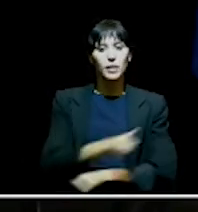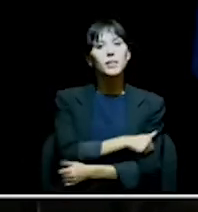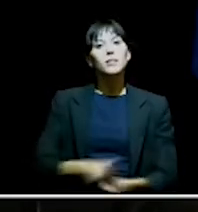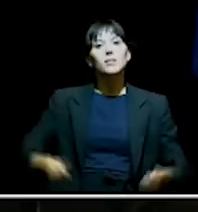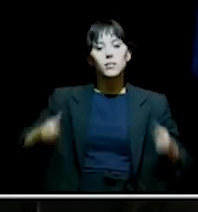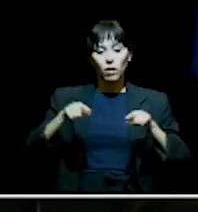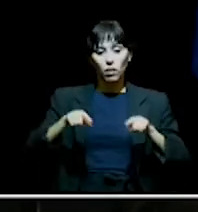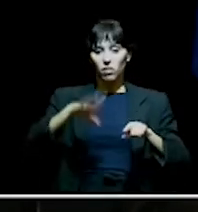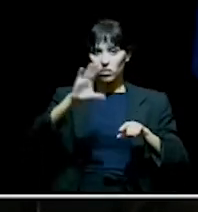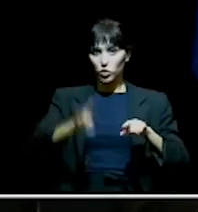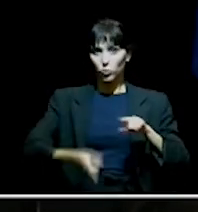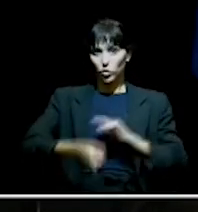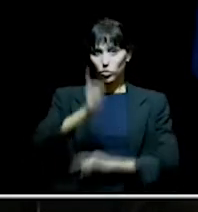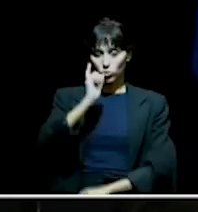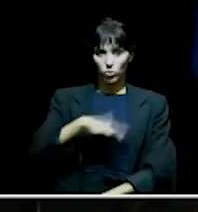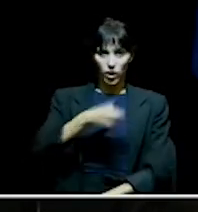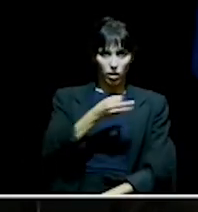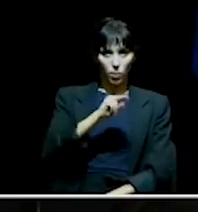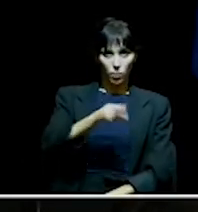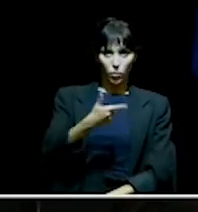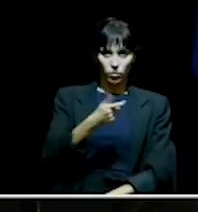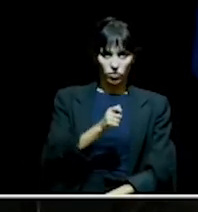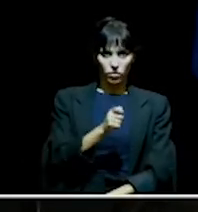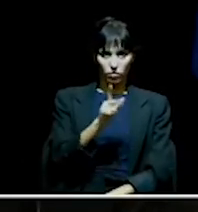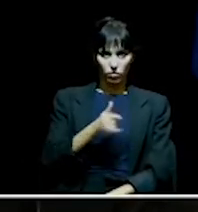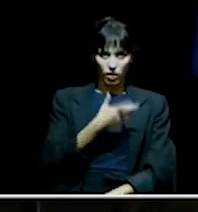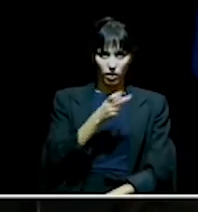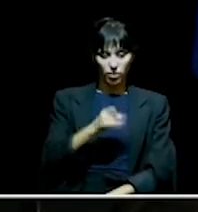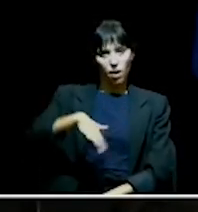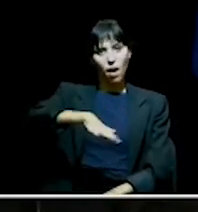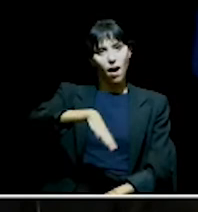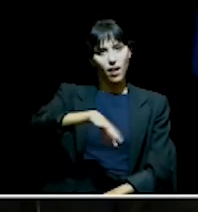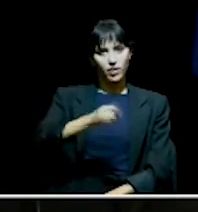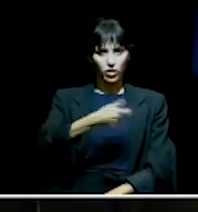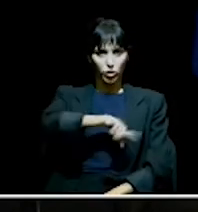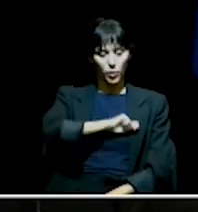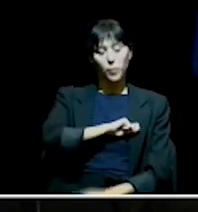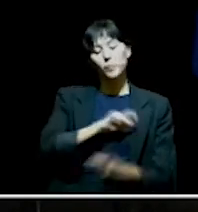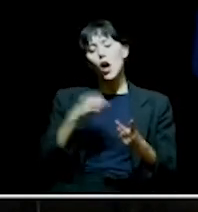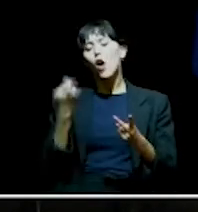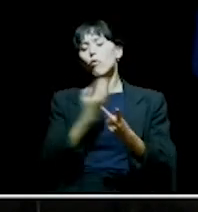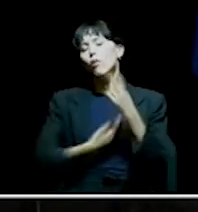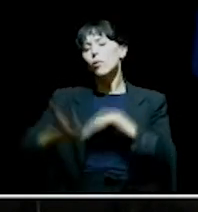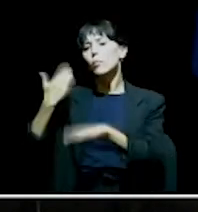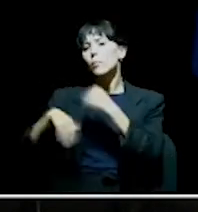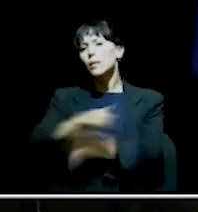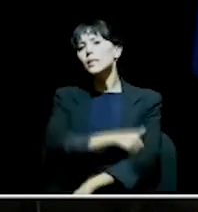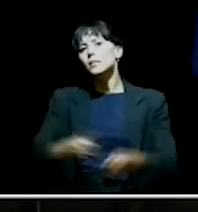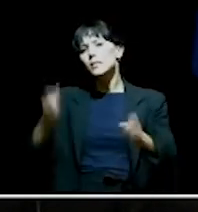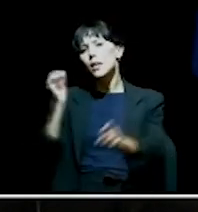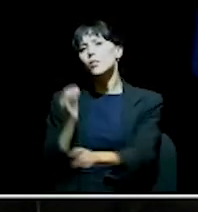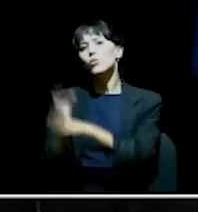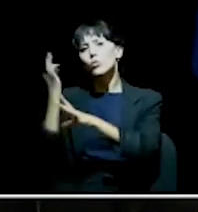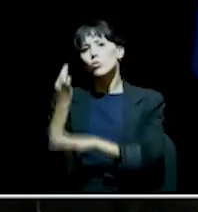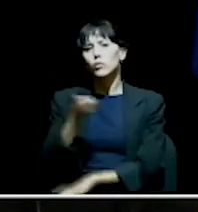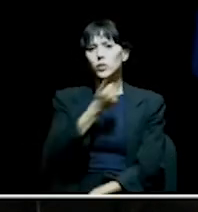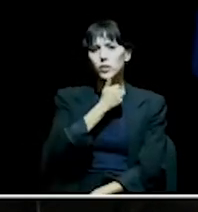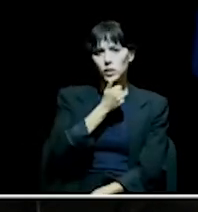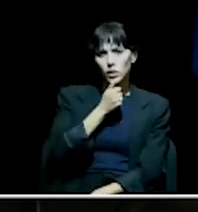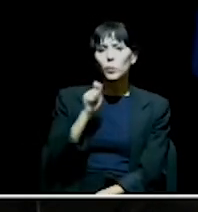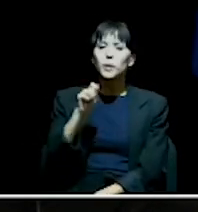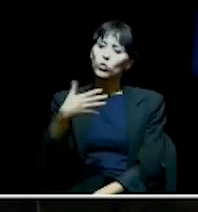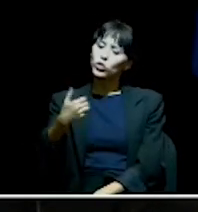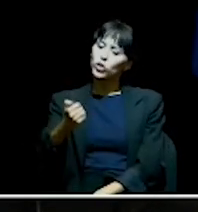não é Lisboa, é Pontevedra, em Espanha. Era uma vez uma outra cidade que decidiu ser uma cidade dos 15 minutos,